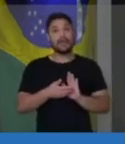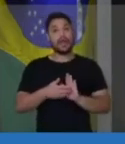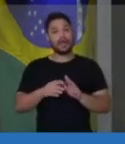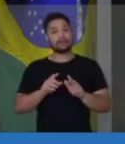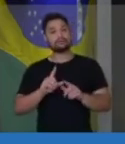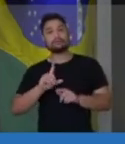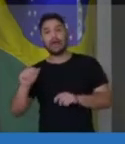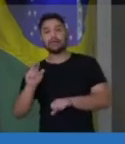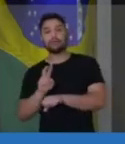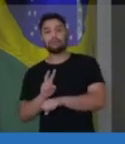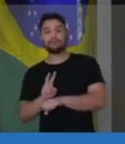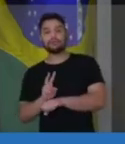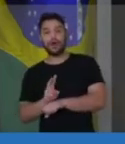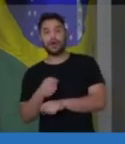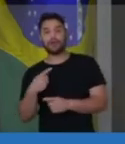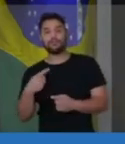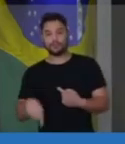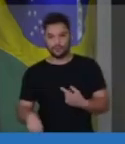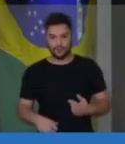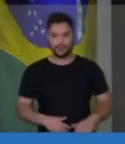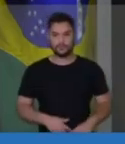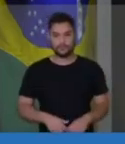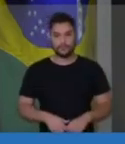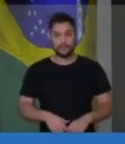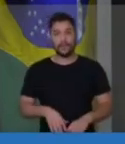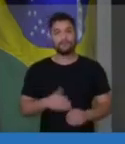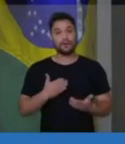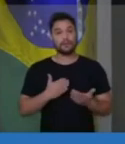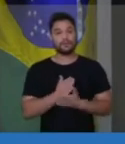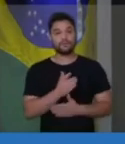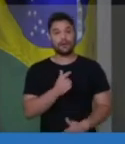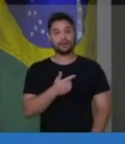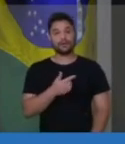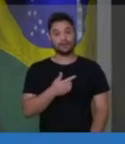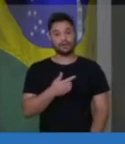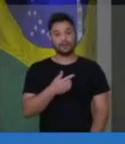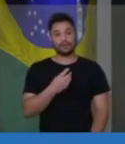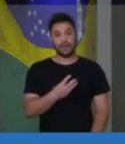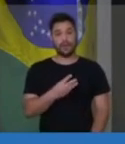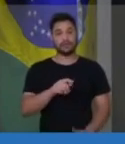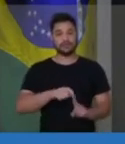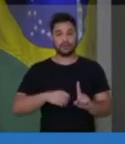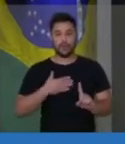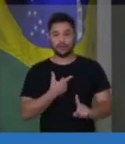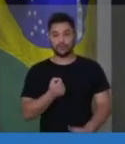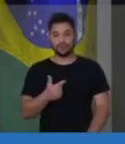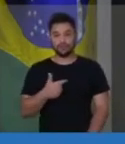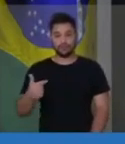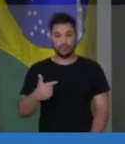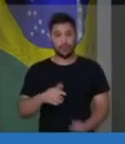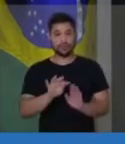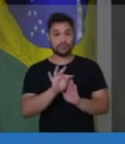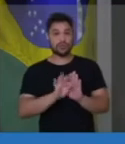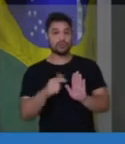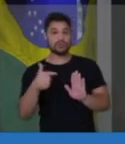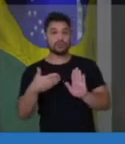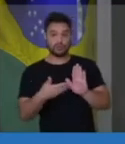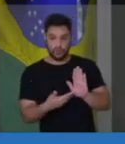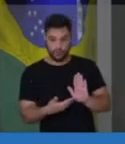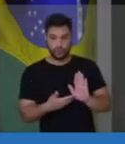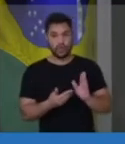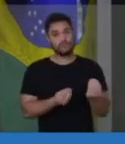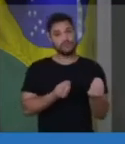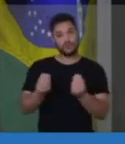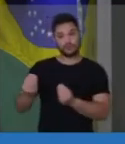da saída temporária. Foi aprovado em 3 de agosto de 2022 pela Câmara dos Deputados, na forma do substitutivo, tendo sido